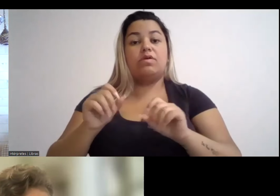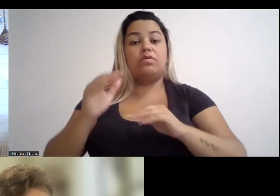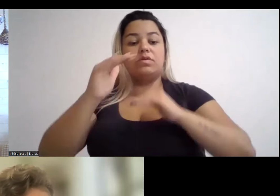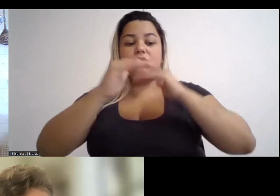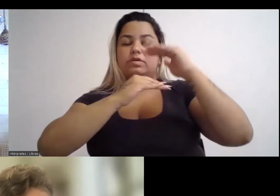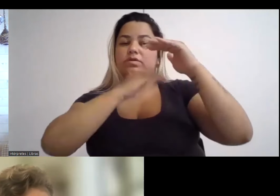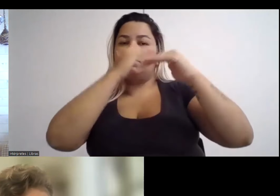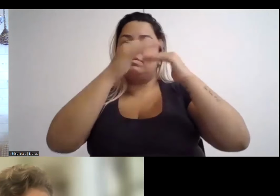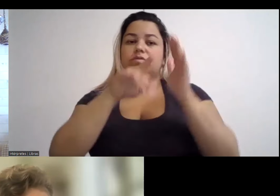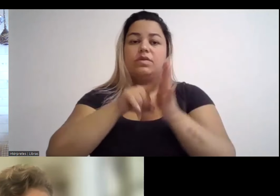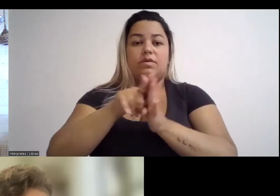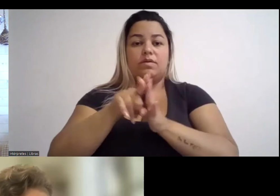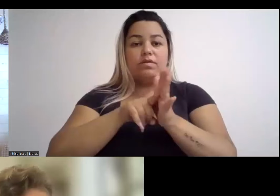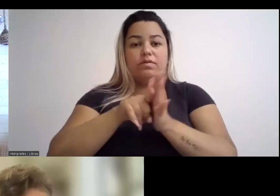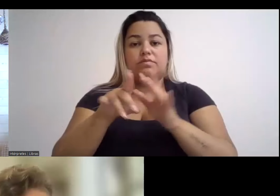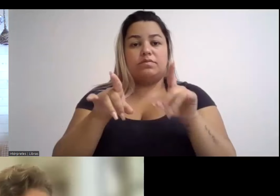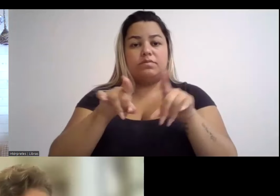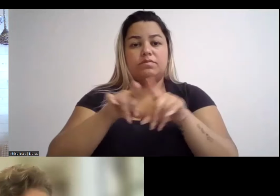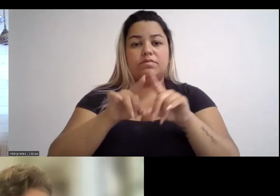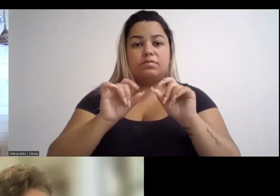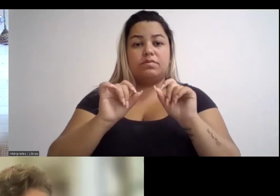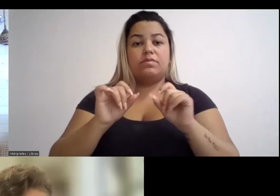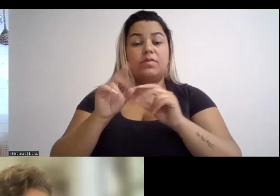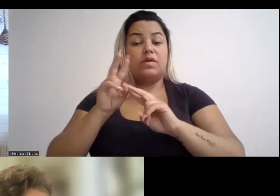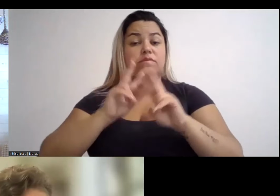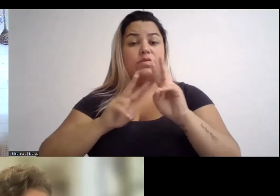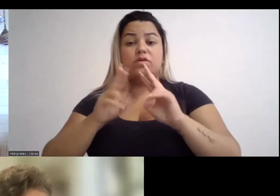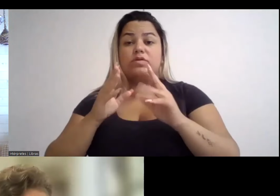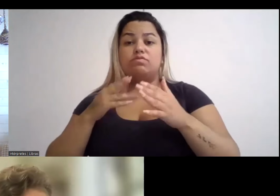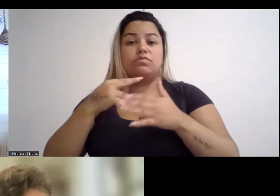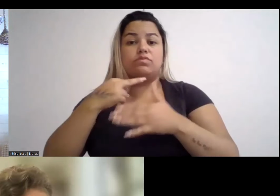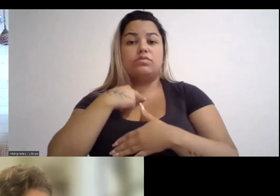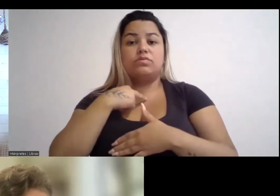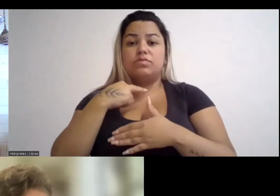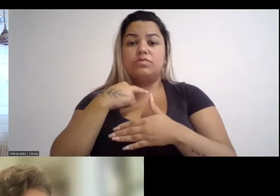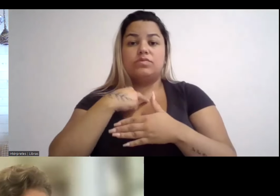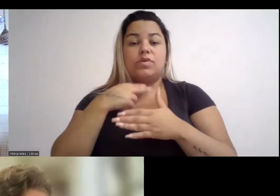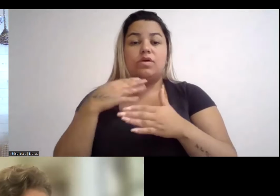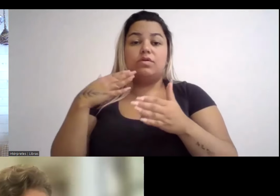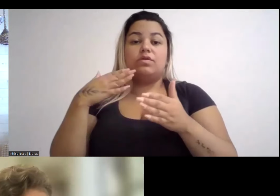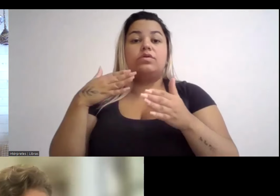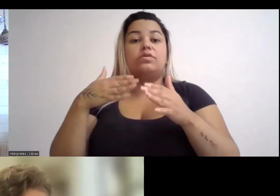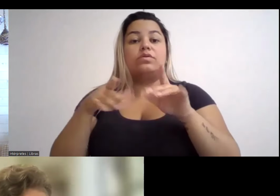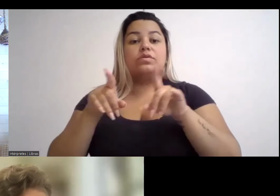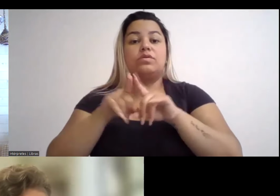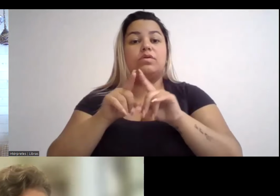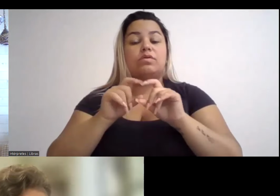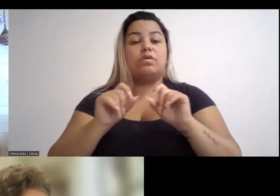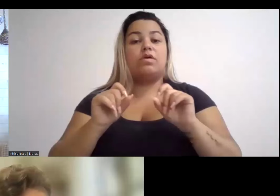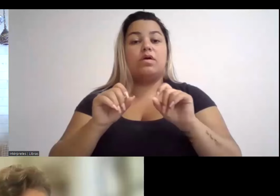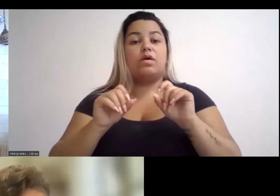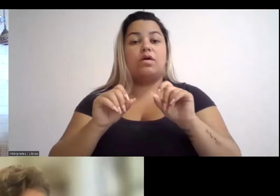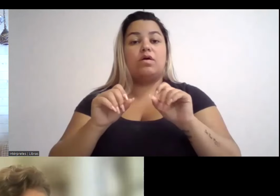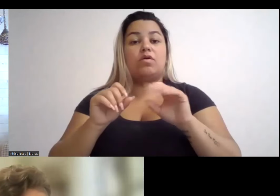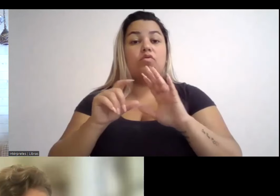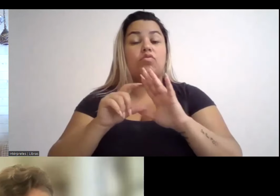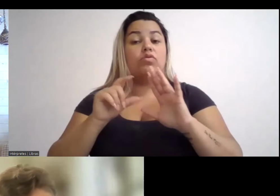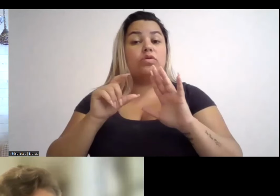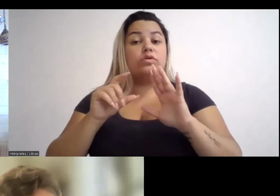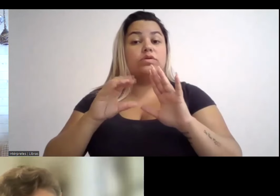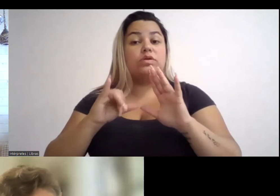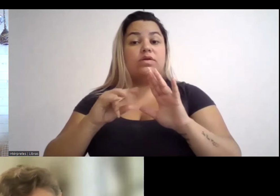não é? Essa visão não pode se limitar digamos, aos ditames e aos dogmas da